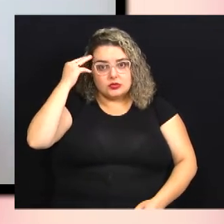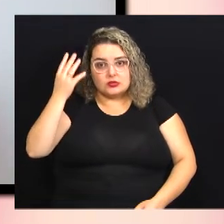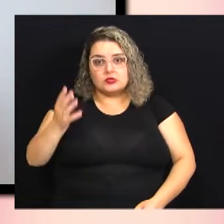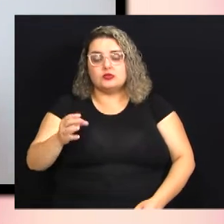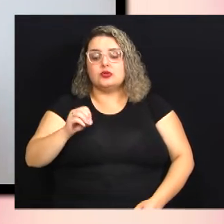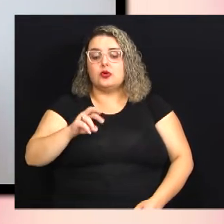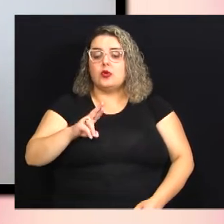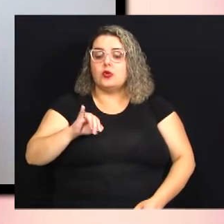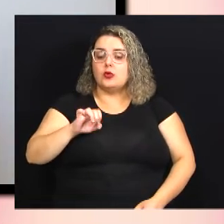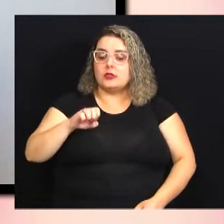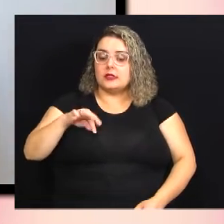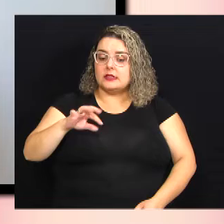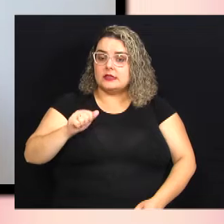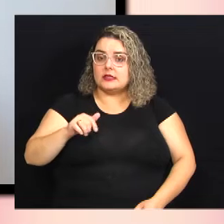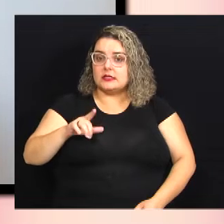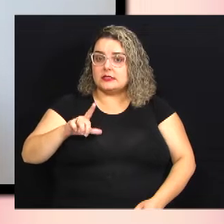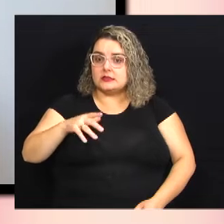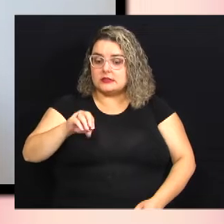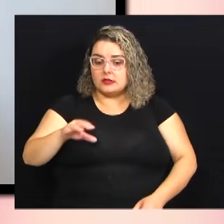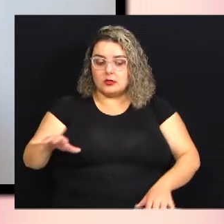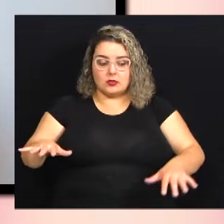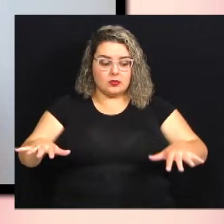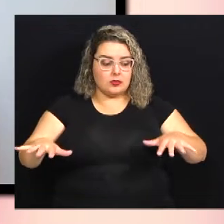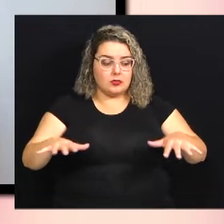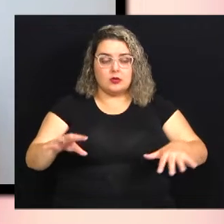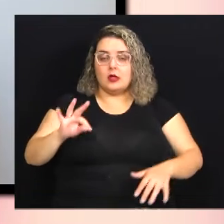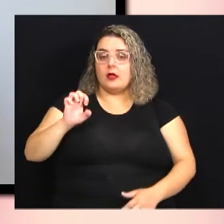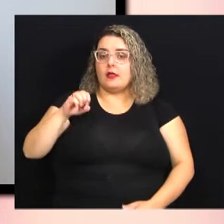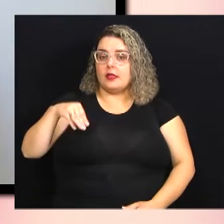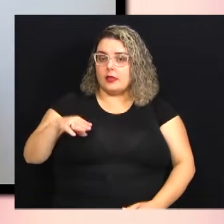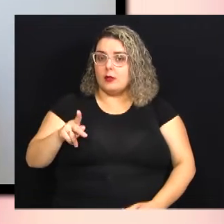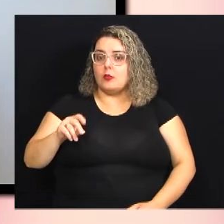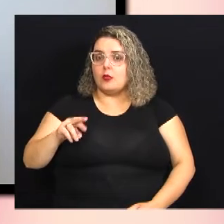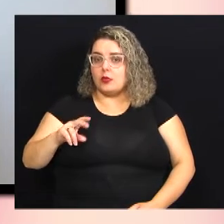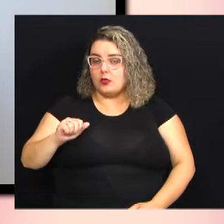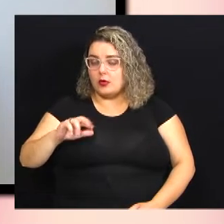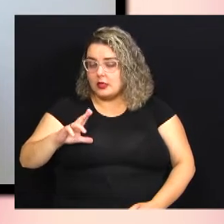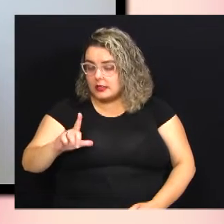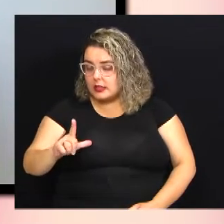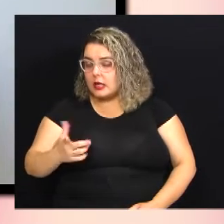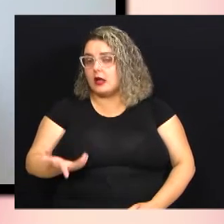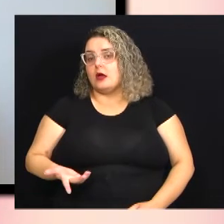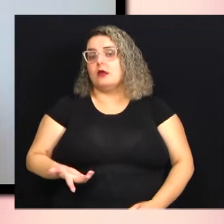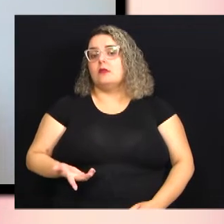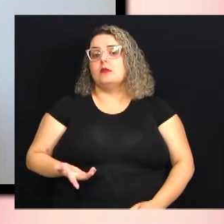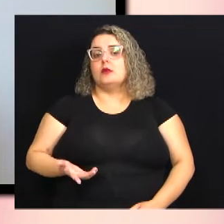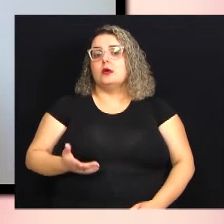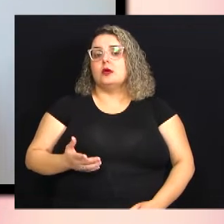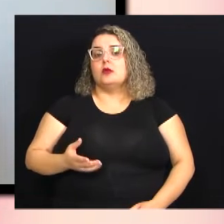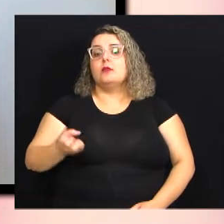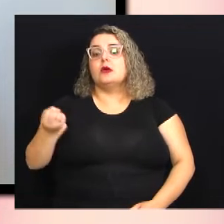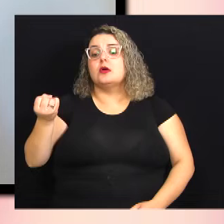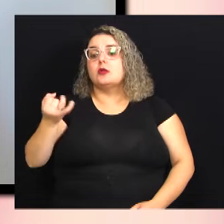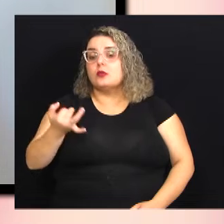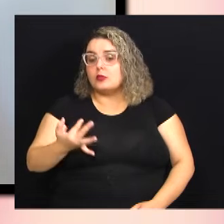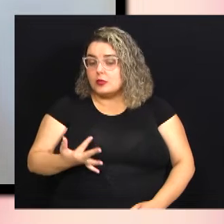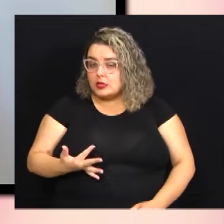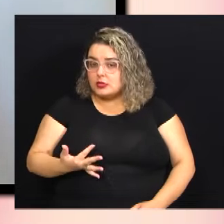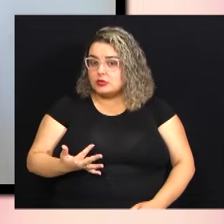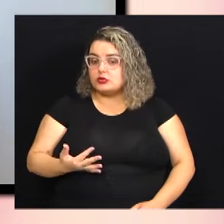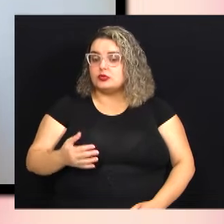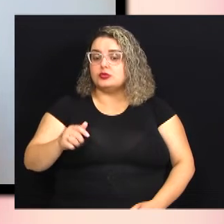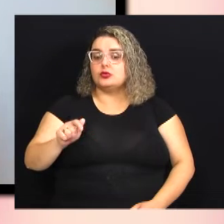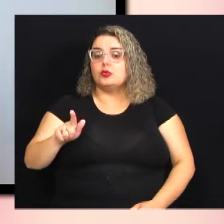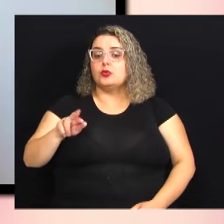orientação espacial, orientação temporal, né? Para você quantificar o